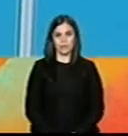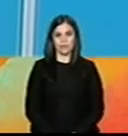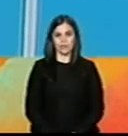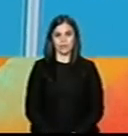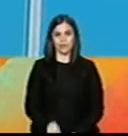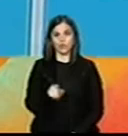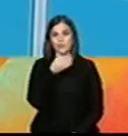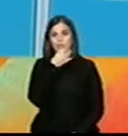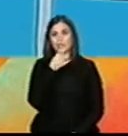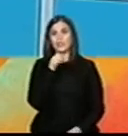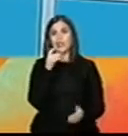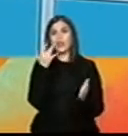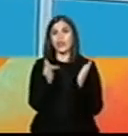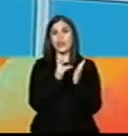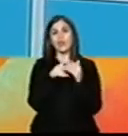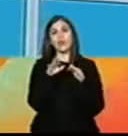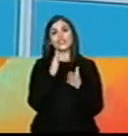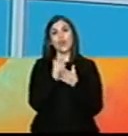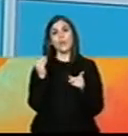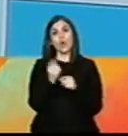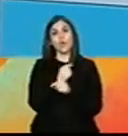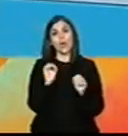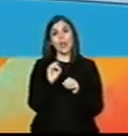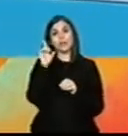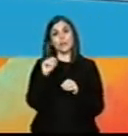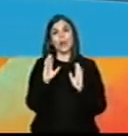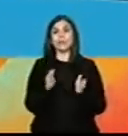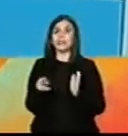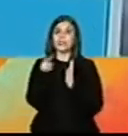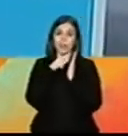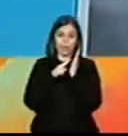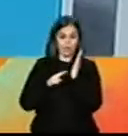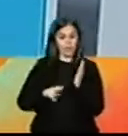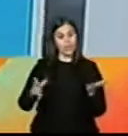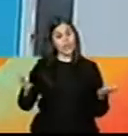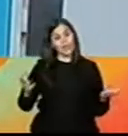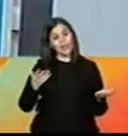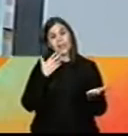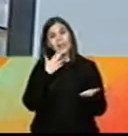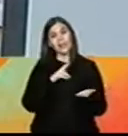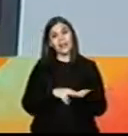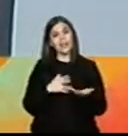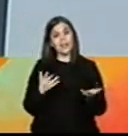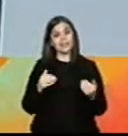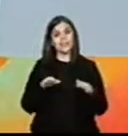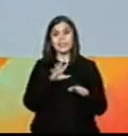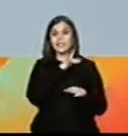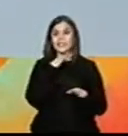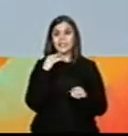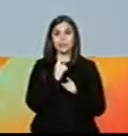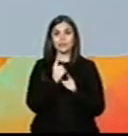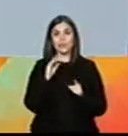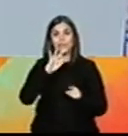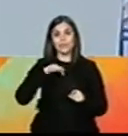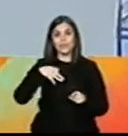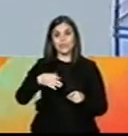Falaste nos livros. É que os livros não são só para comprar, também são para ler. É, exatamente. Vai. Não são só para comprar, são para ler. São para ler, não é? Mas é engraçado, eu neste fim de semana